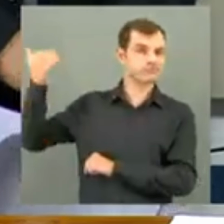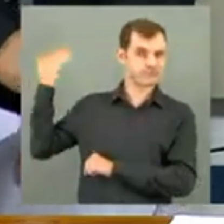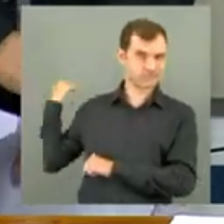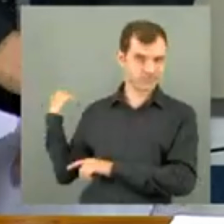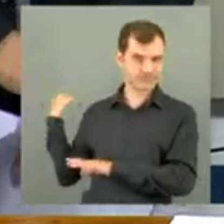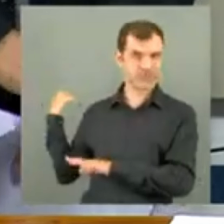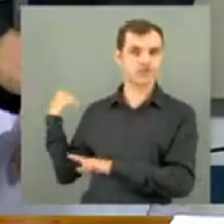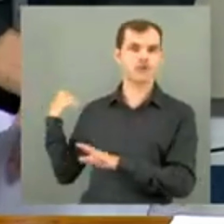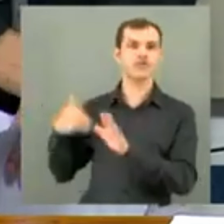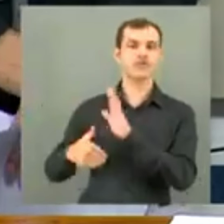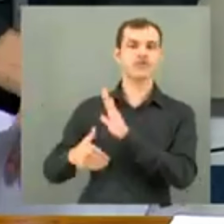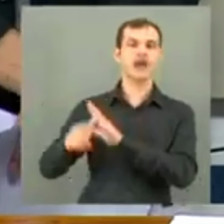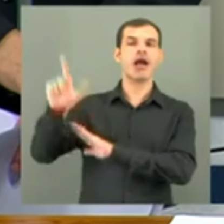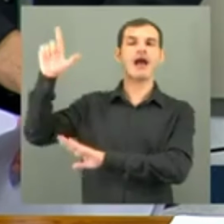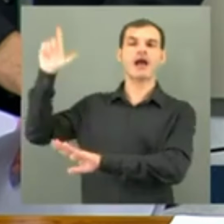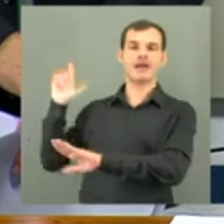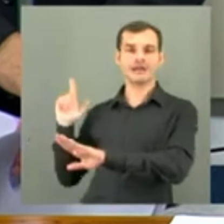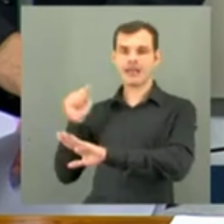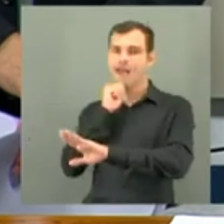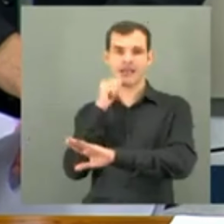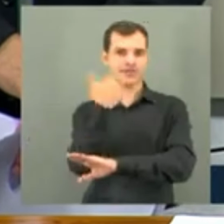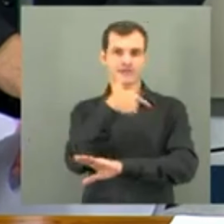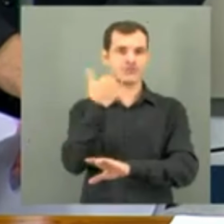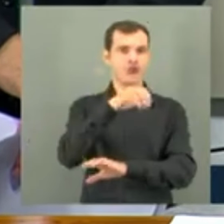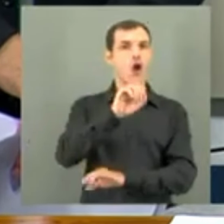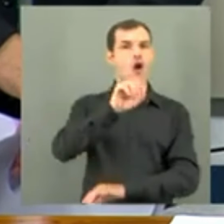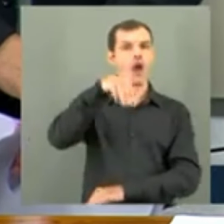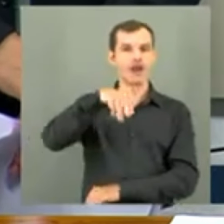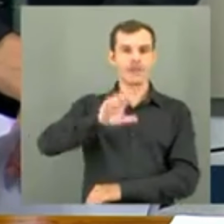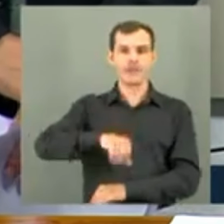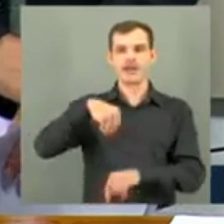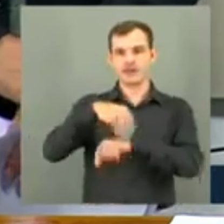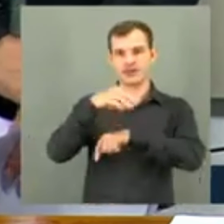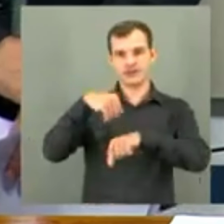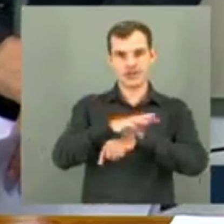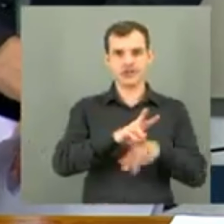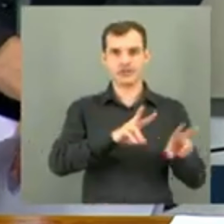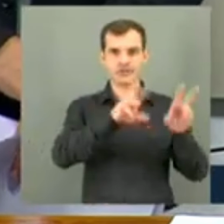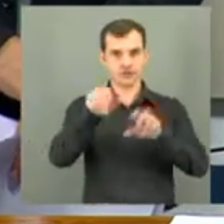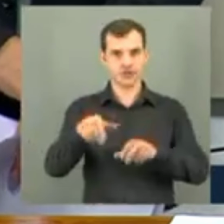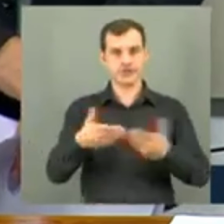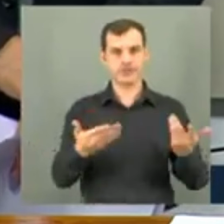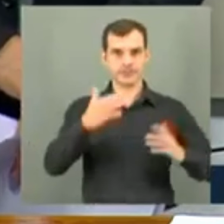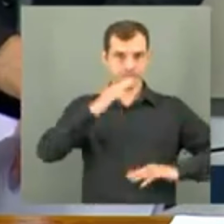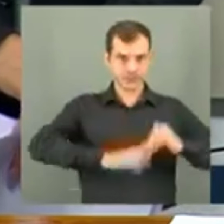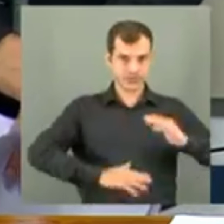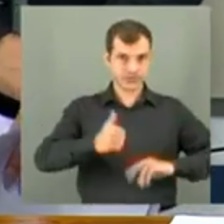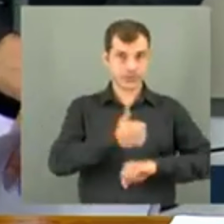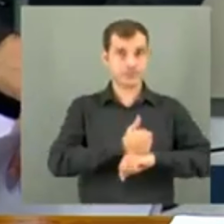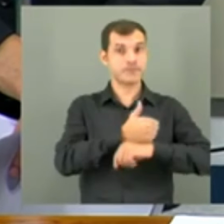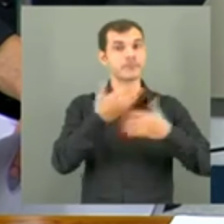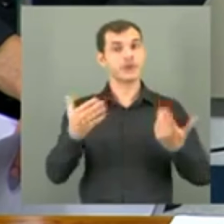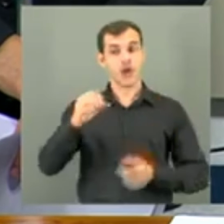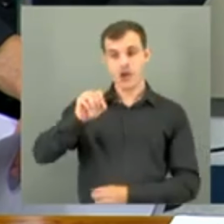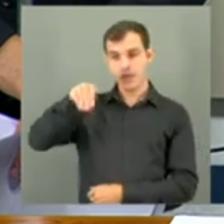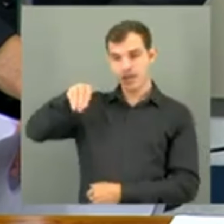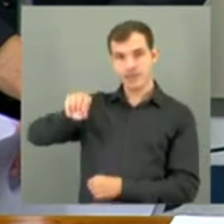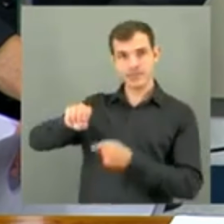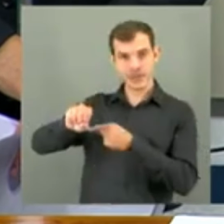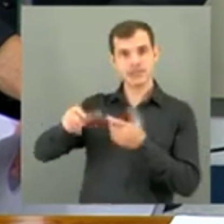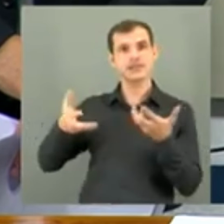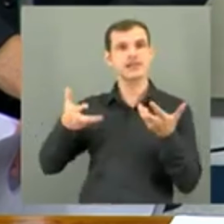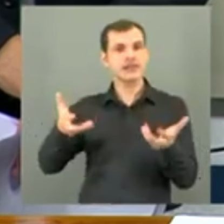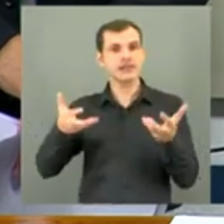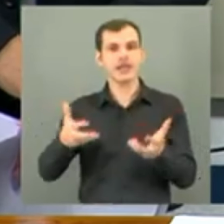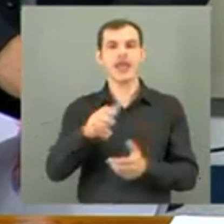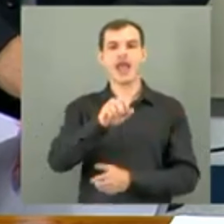das recomendações da Organização Mundial de Saúde. E a preocupação da OMS é manter o reconhecimento